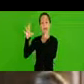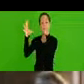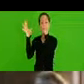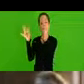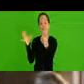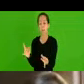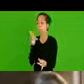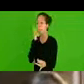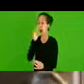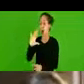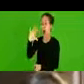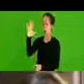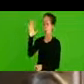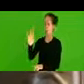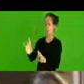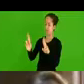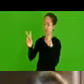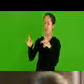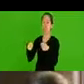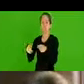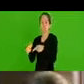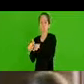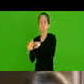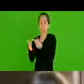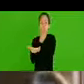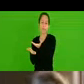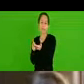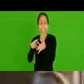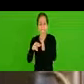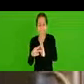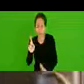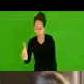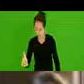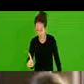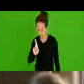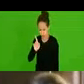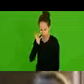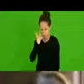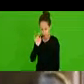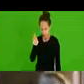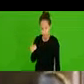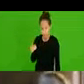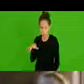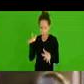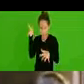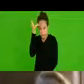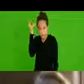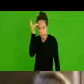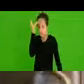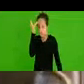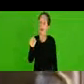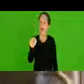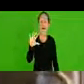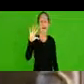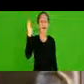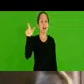não é? Não porque o menino é complexo, é porque o caso, a situação, é? Aquele fenômeno é complexo, exige